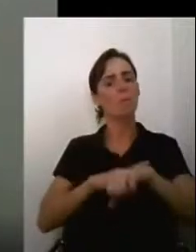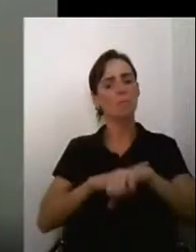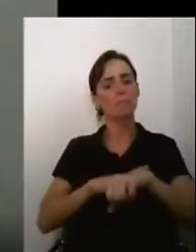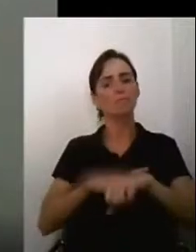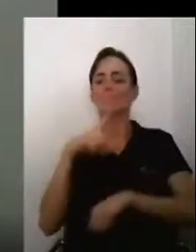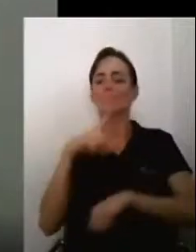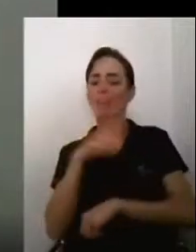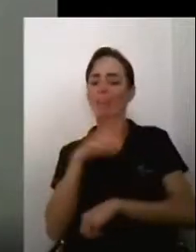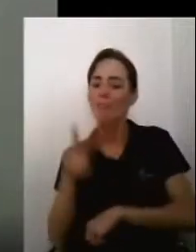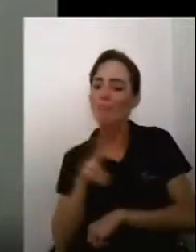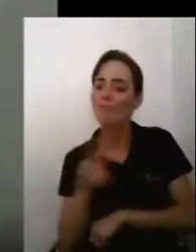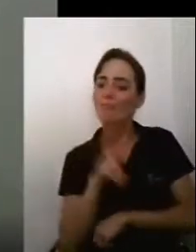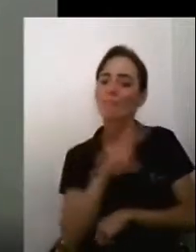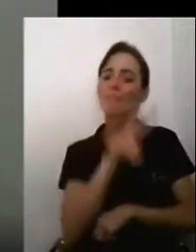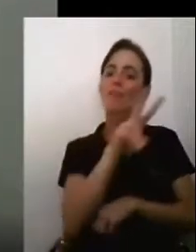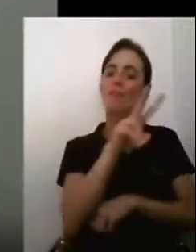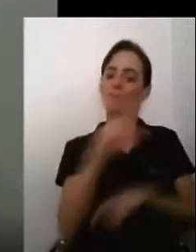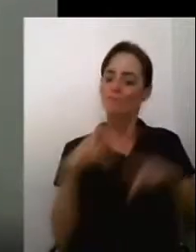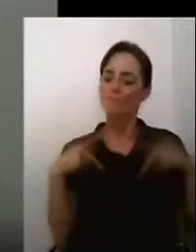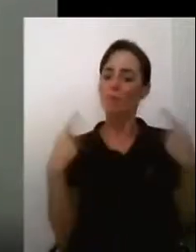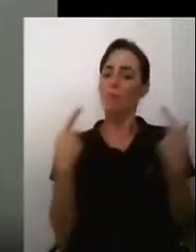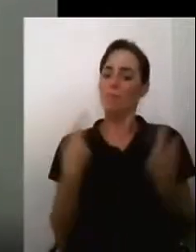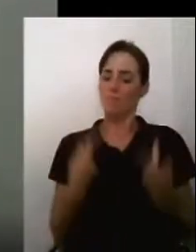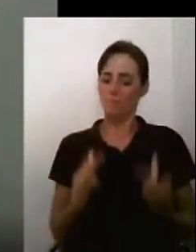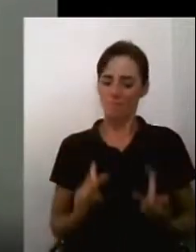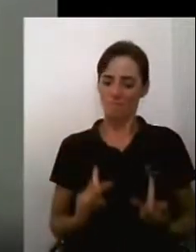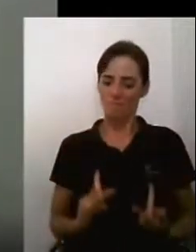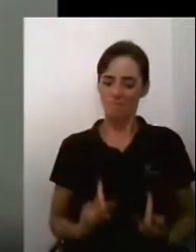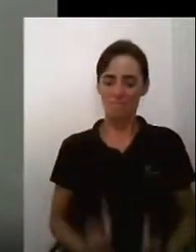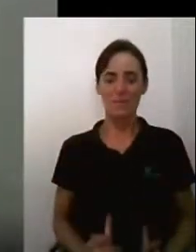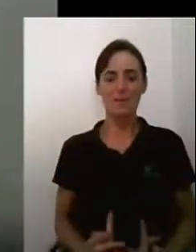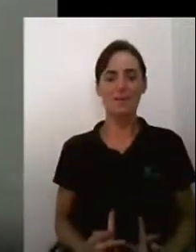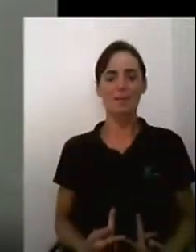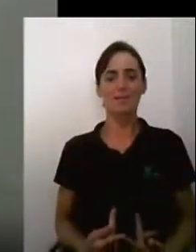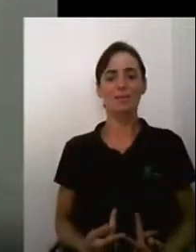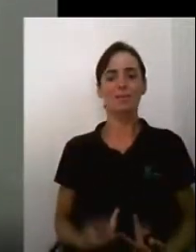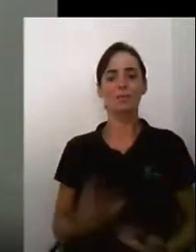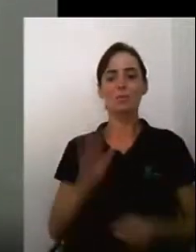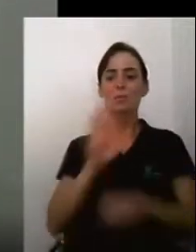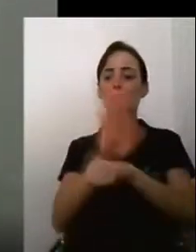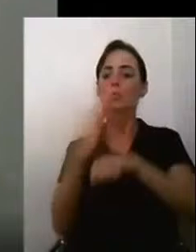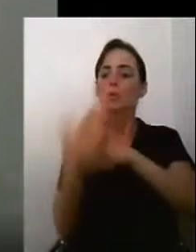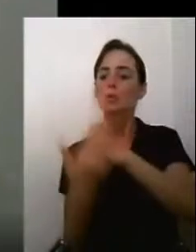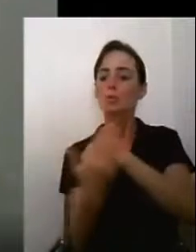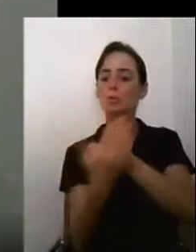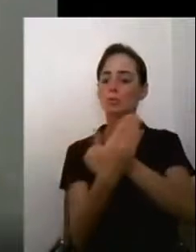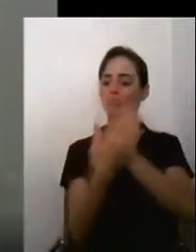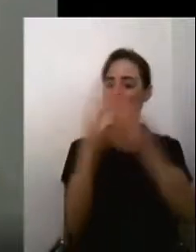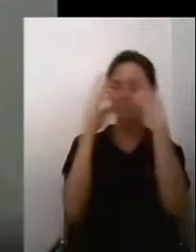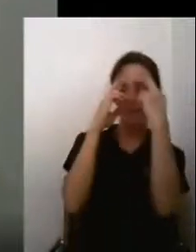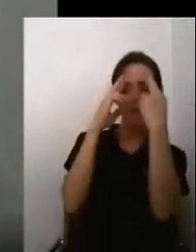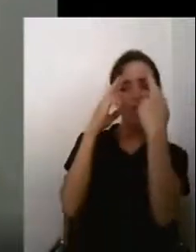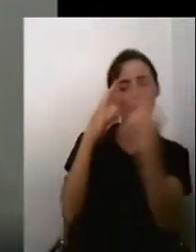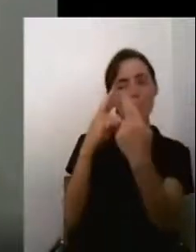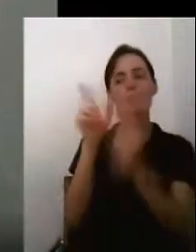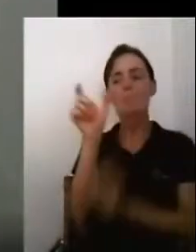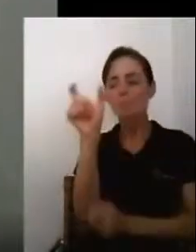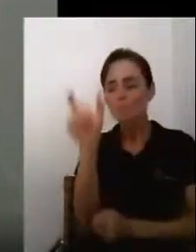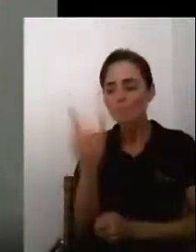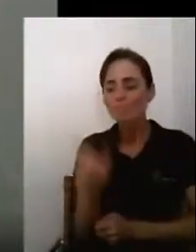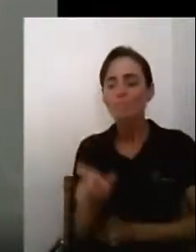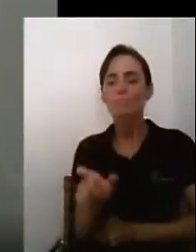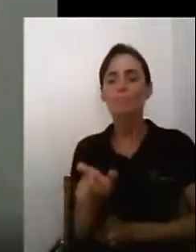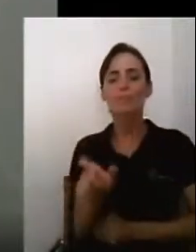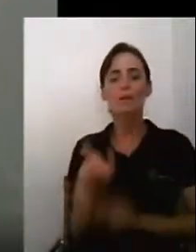valores humanos indeléveis, tais como a solidariedade e o respeito ao próximo. E